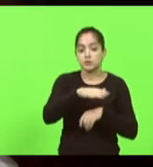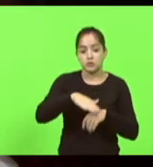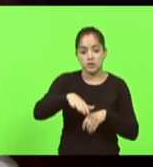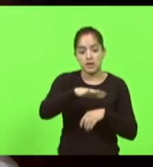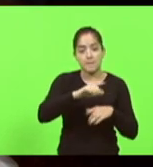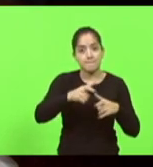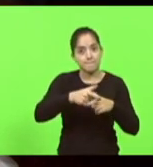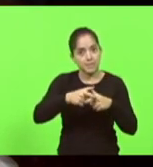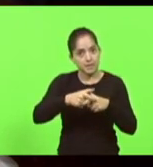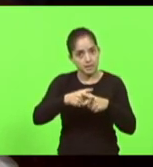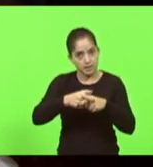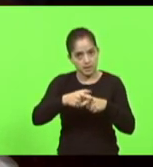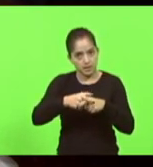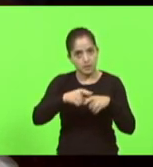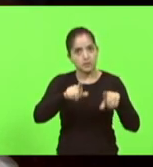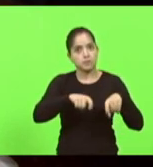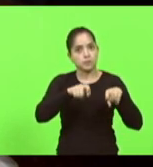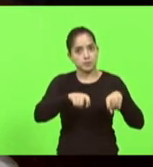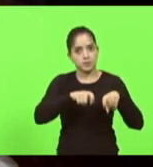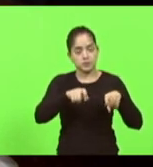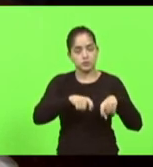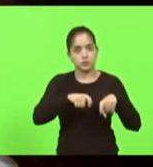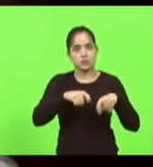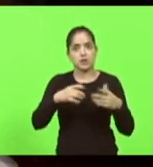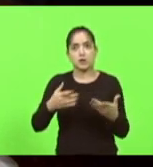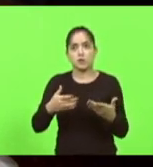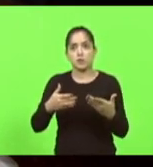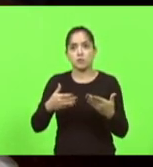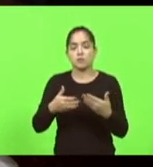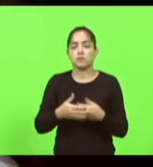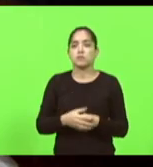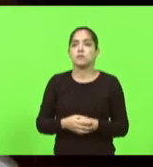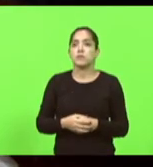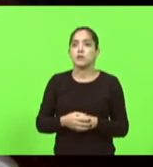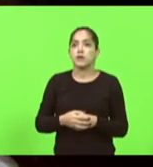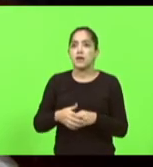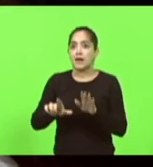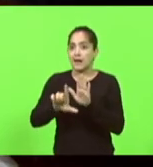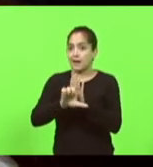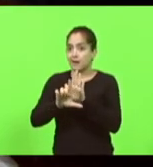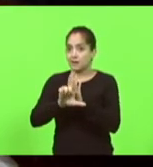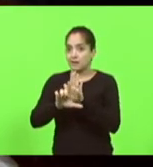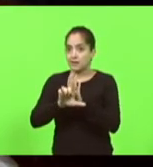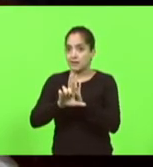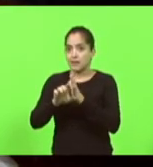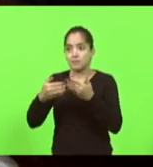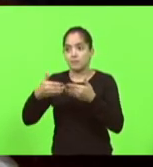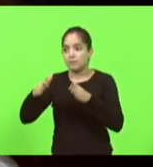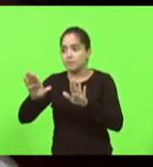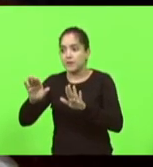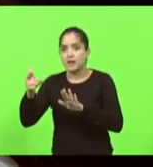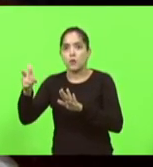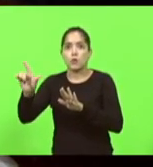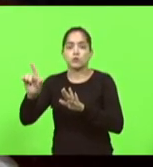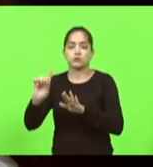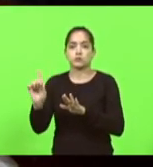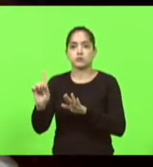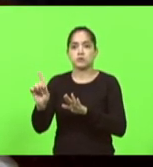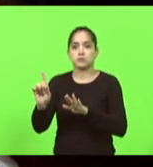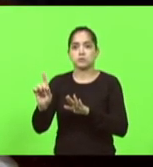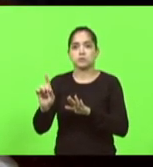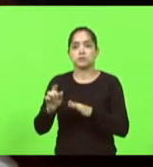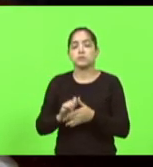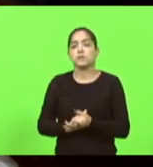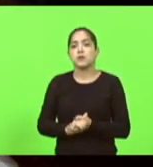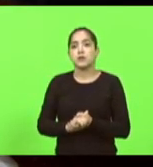pequena propriedade rural de Santa Catarina. Ela não abre a lei da outorga para outros. Por isso,